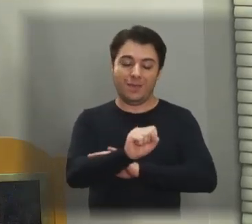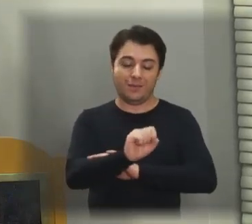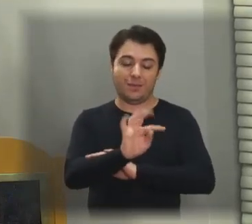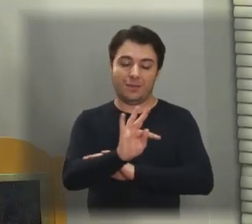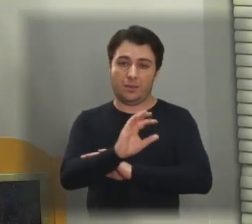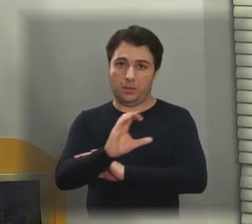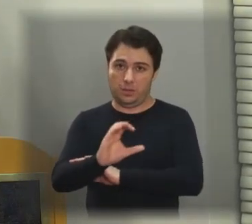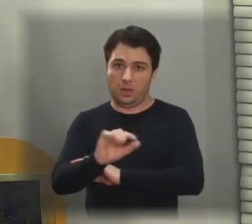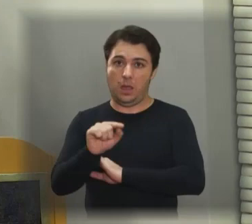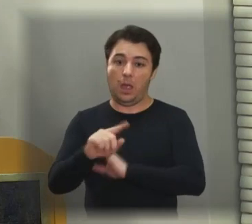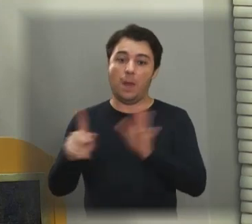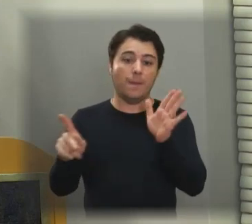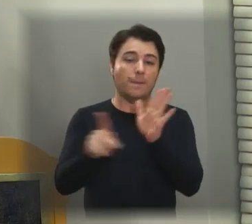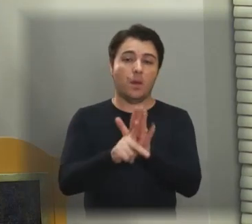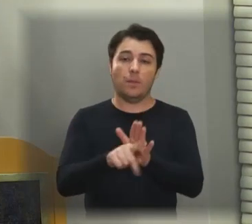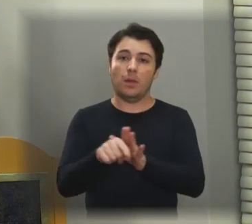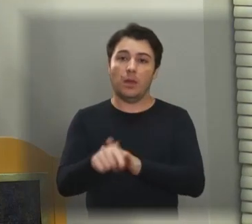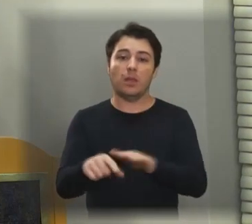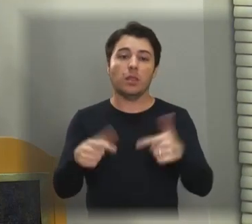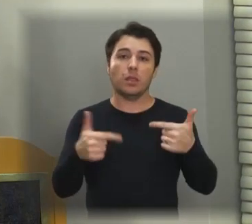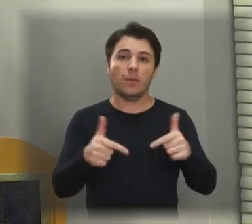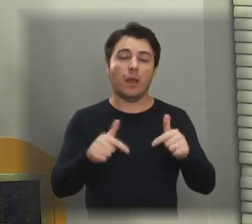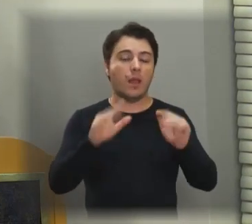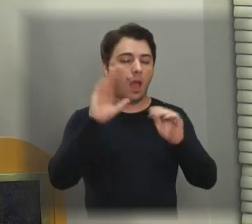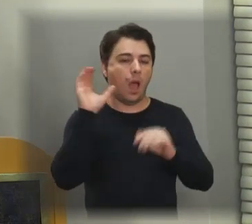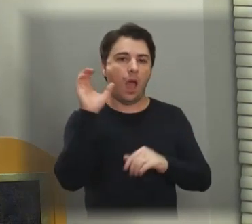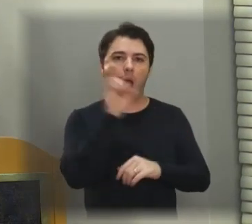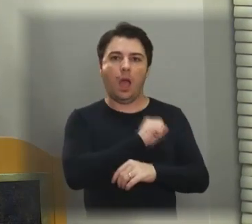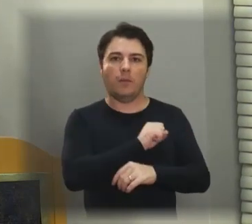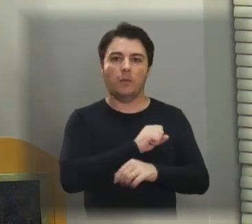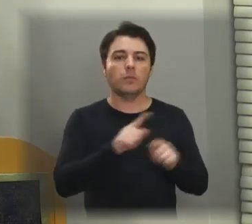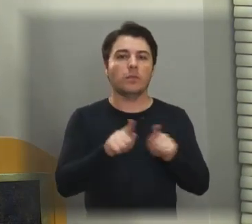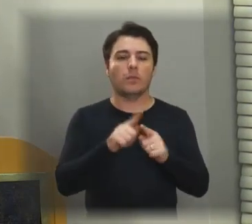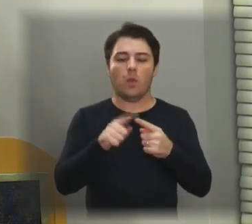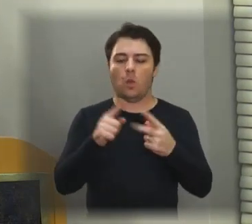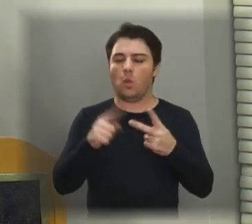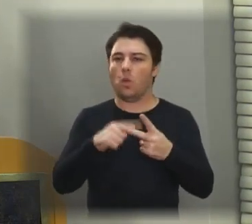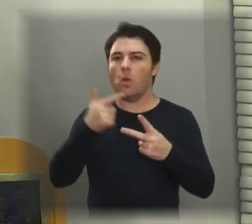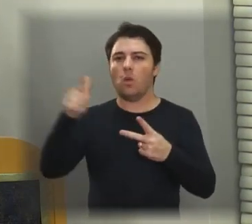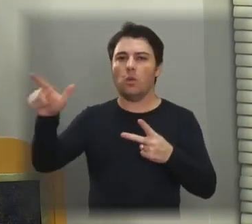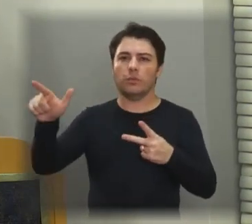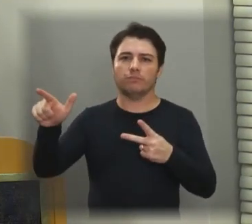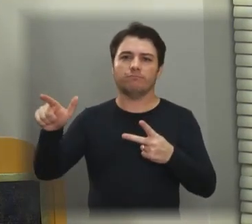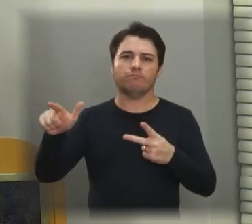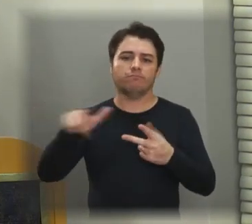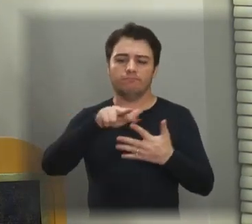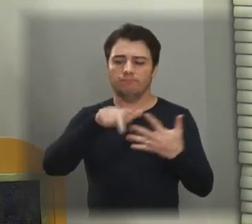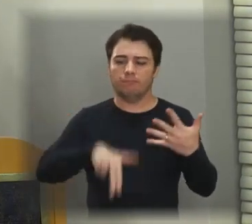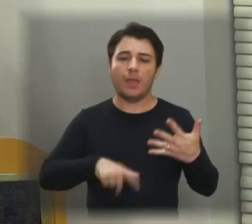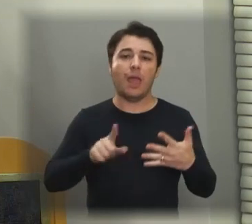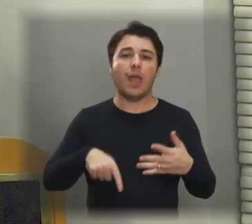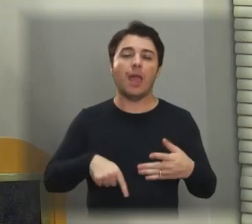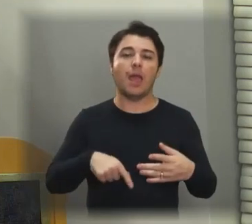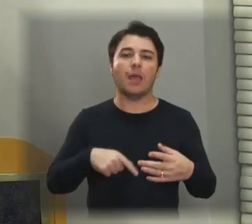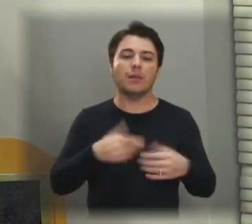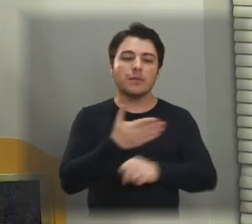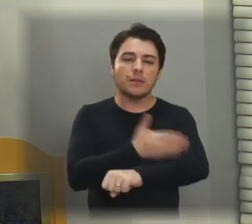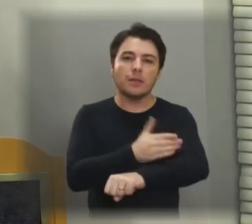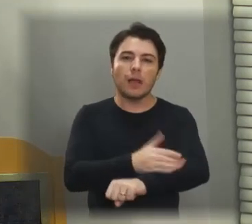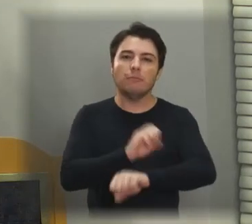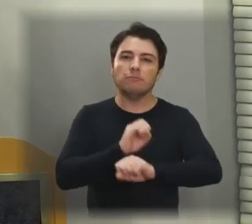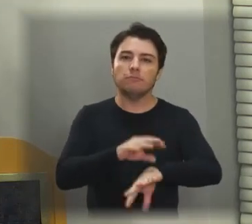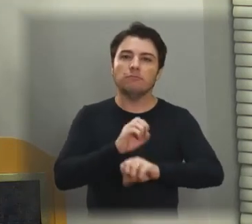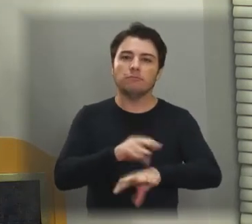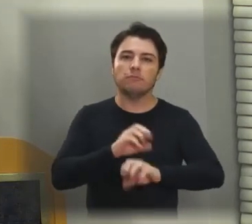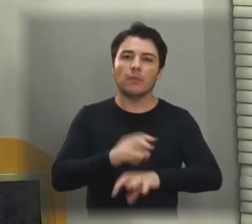Emergência então eu voltada para atendimento emergencial equipes de linha viva são treinados para Emergência Então seja numa contingência os